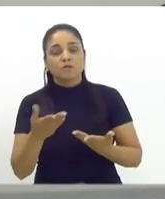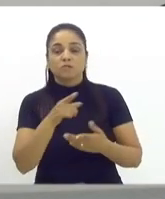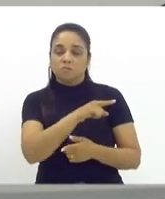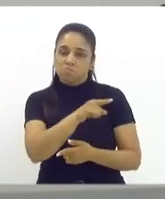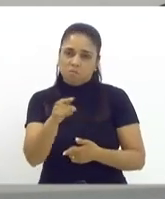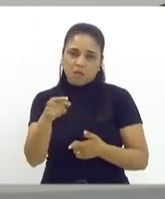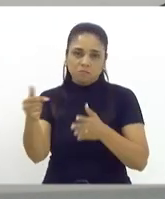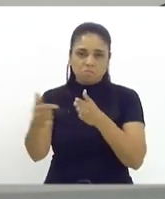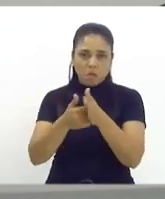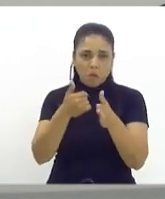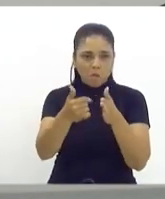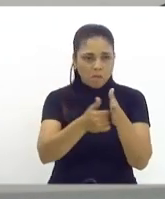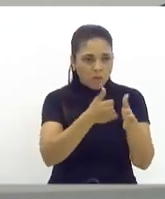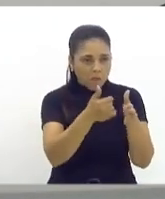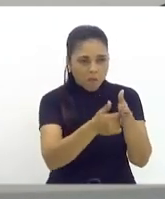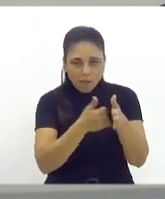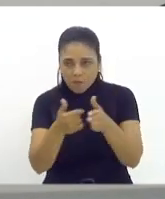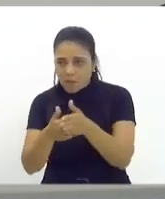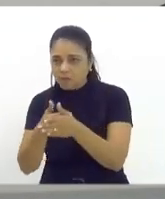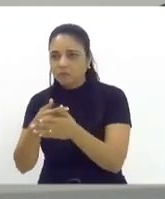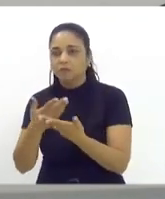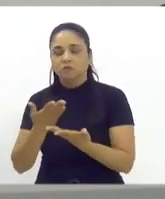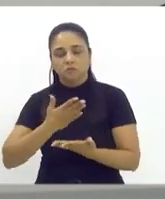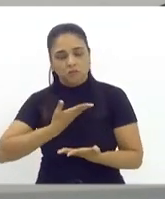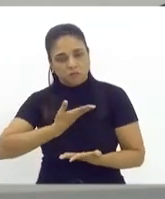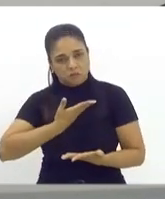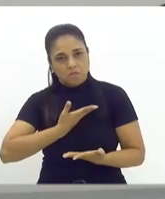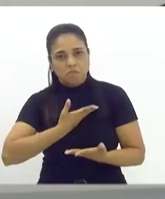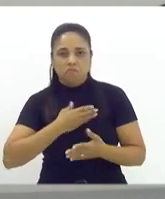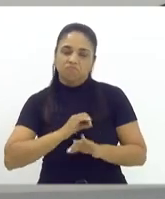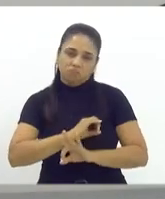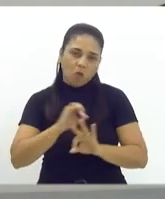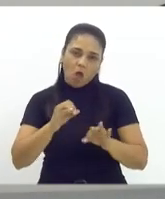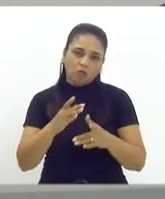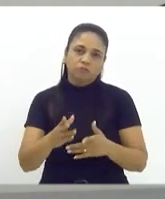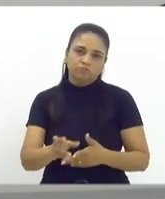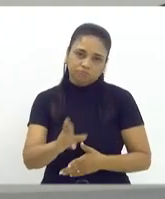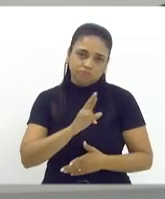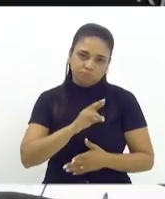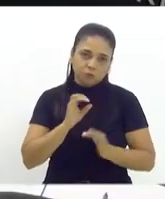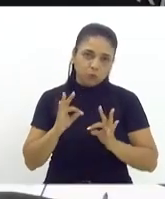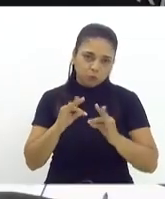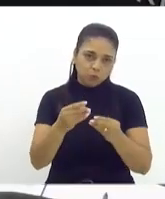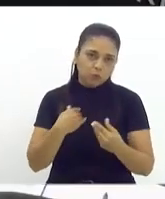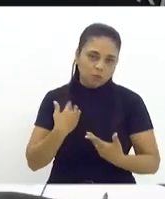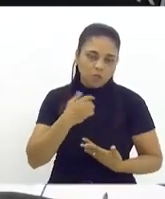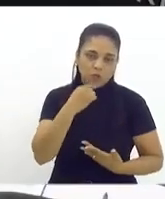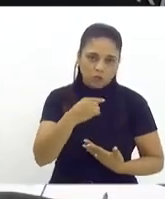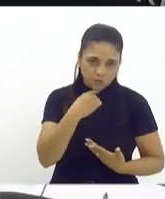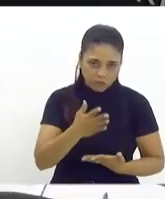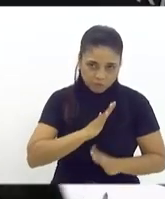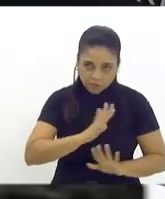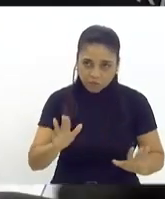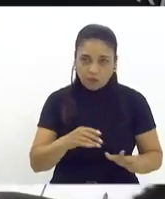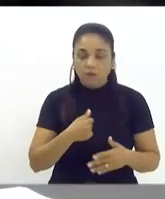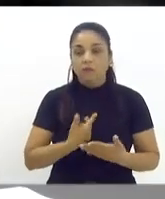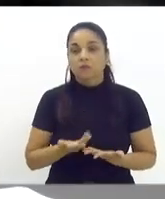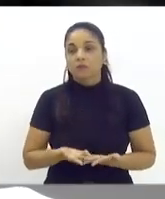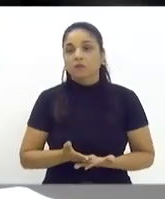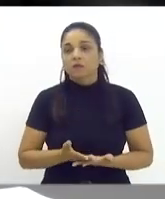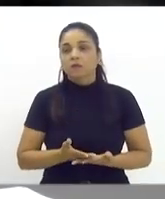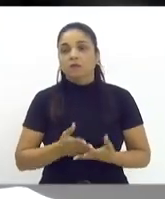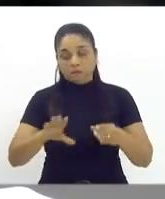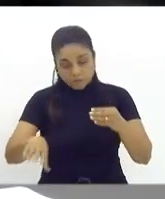colocado aqui mais as perguntas dos colegas foi satisfatório é só para fazer um